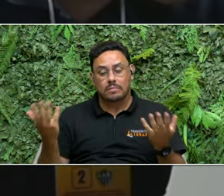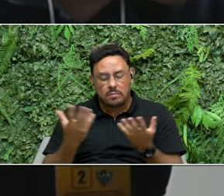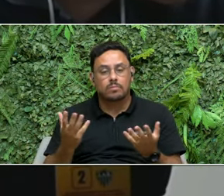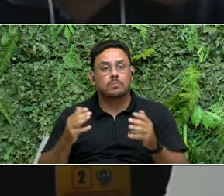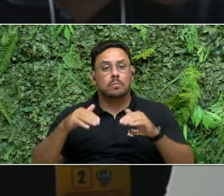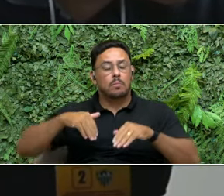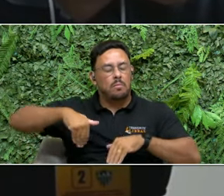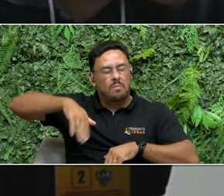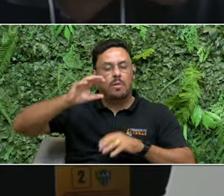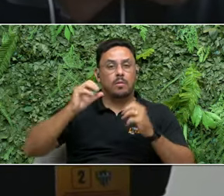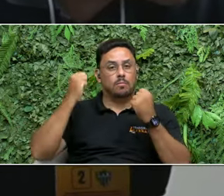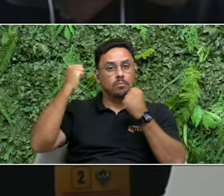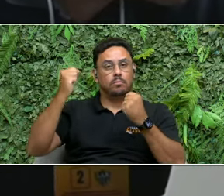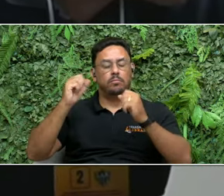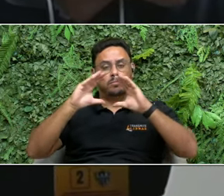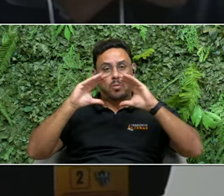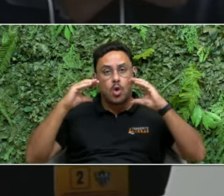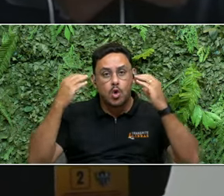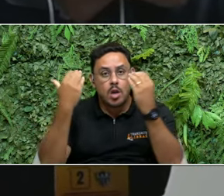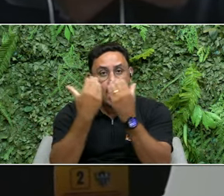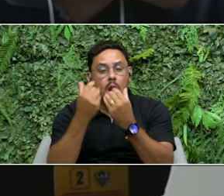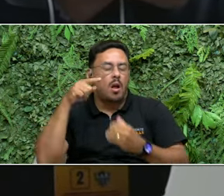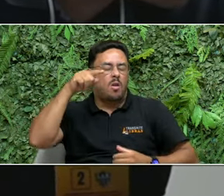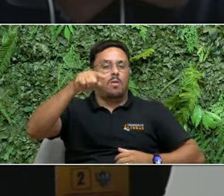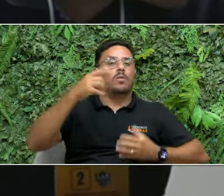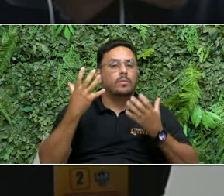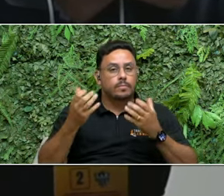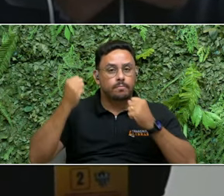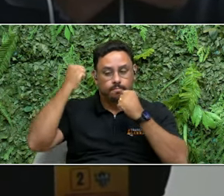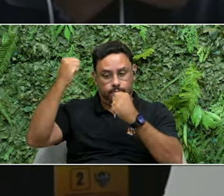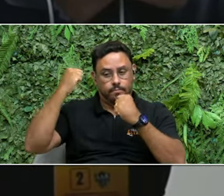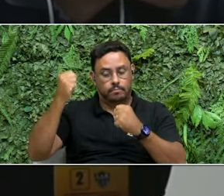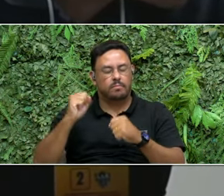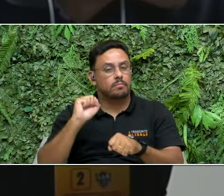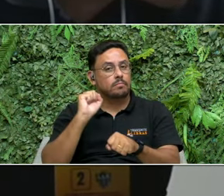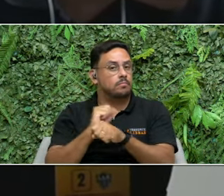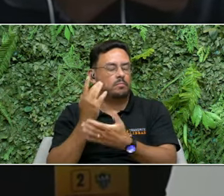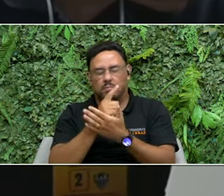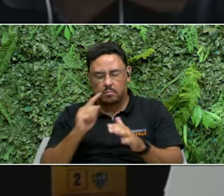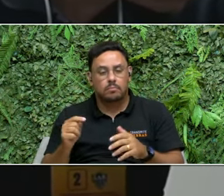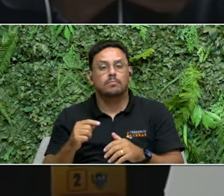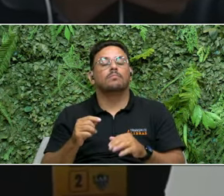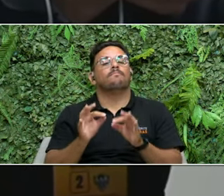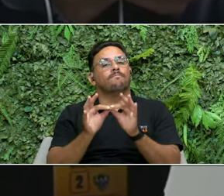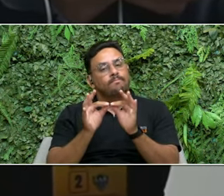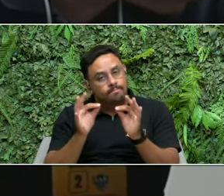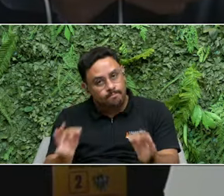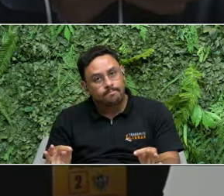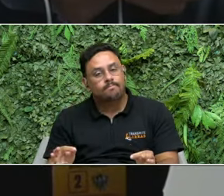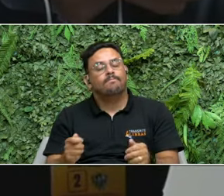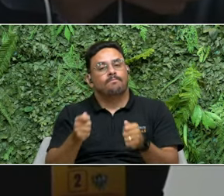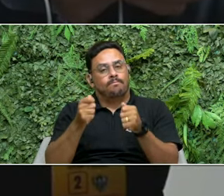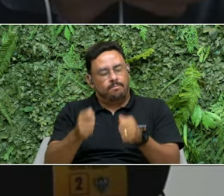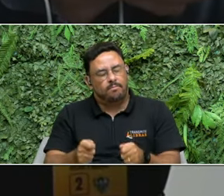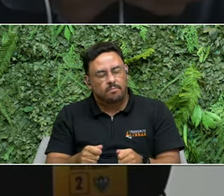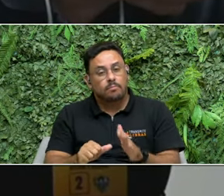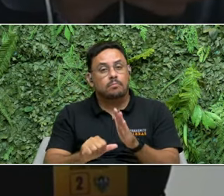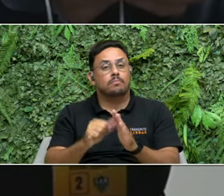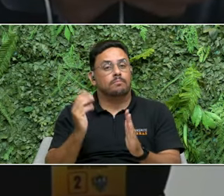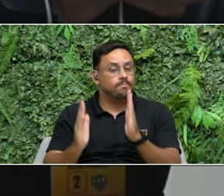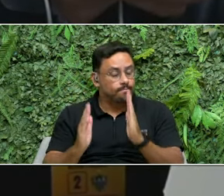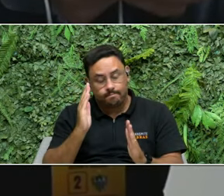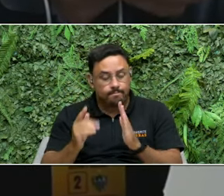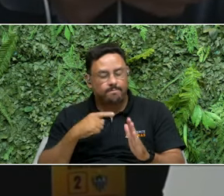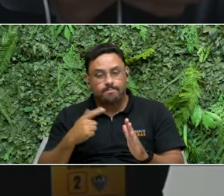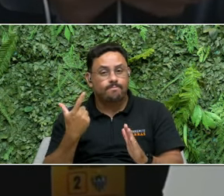Mineirão completamente lotado com a torcedor do Cruzeiro Sim a gente conta com a nossa torcida lá mas a gente sabe que não tem nada decidido é manter com muita humildade muito pé no chão